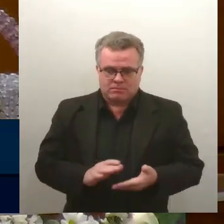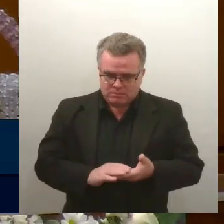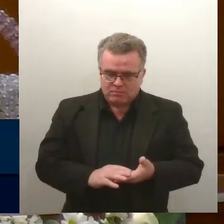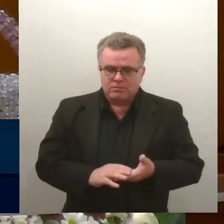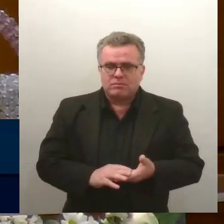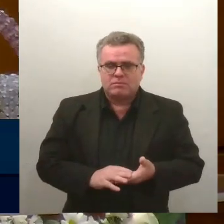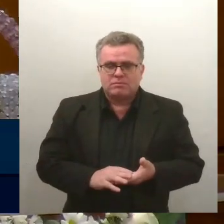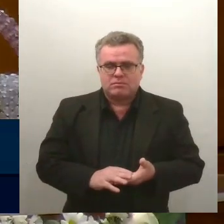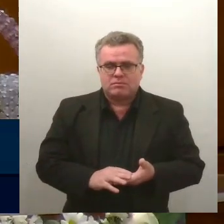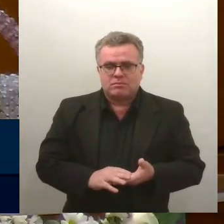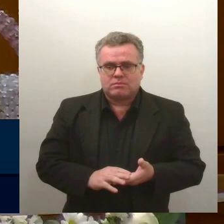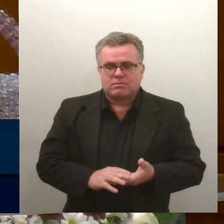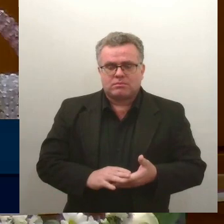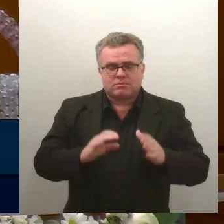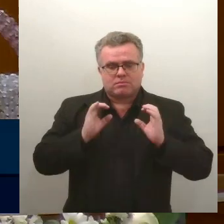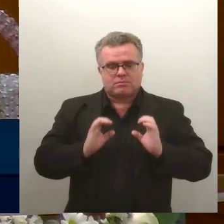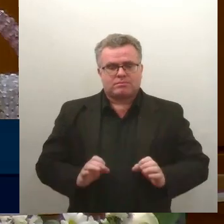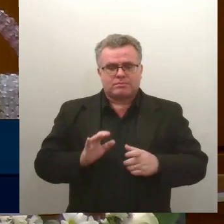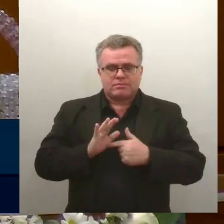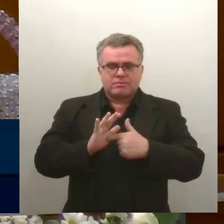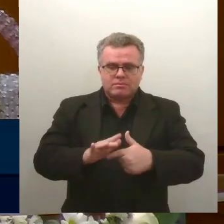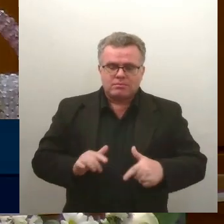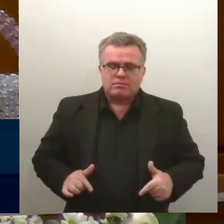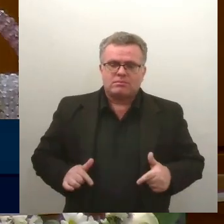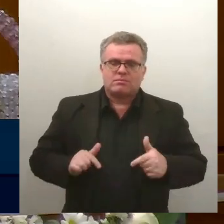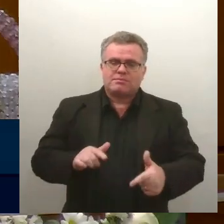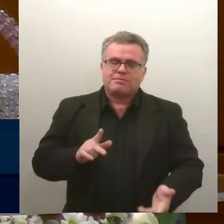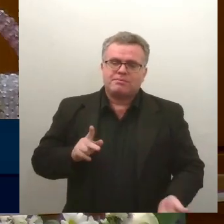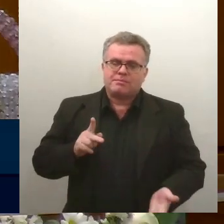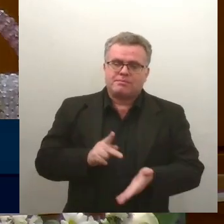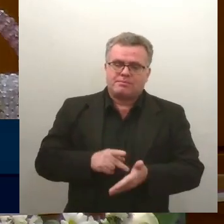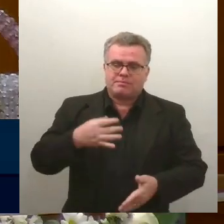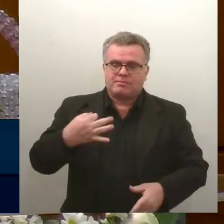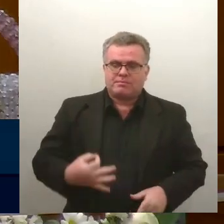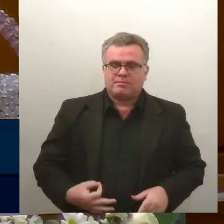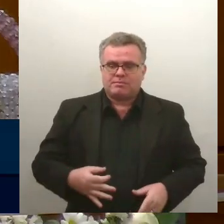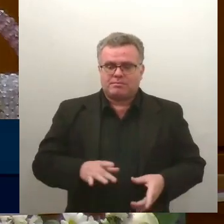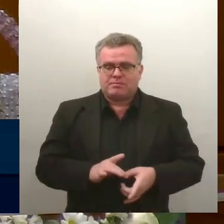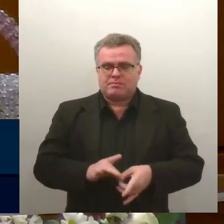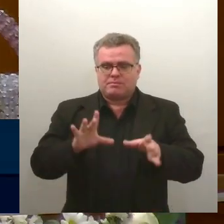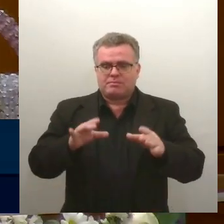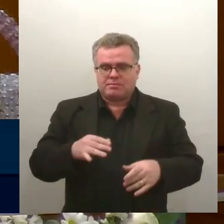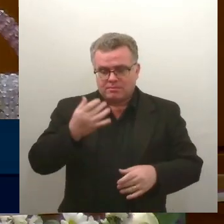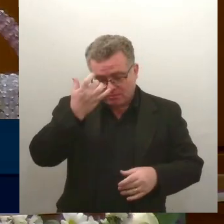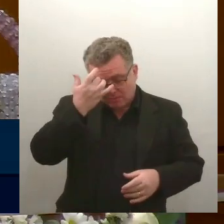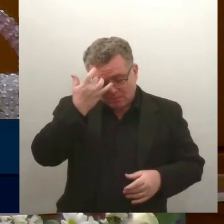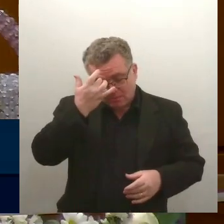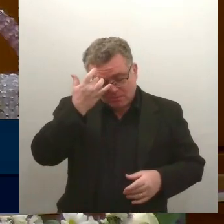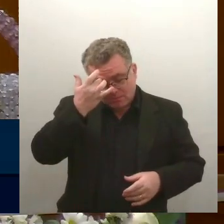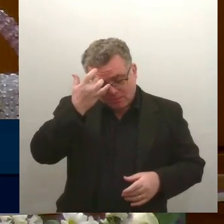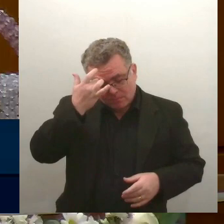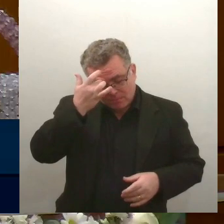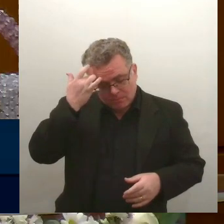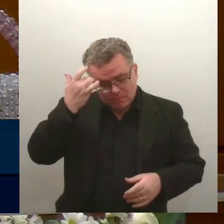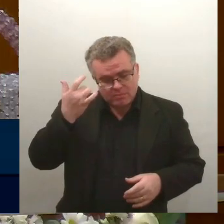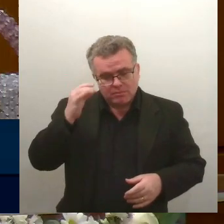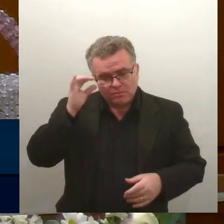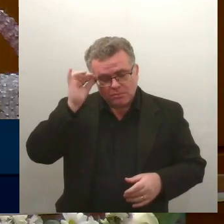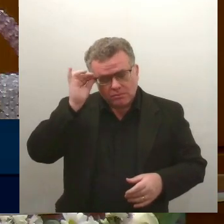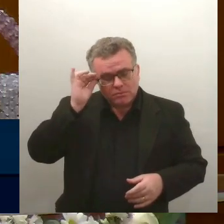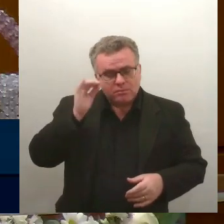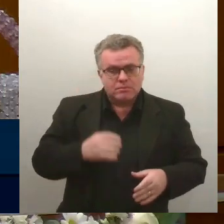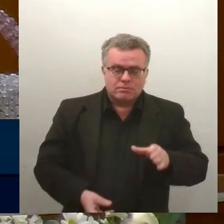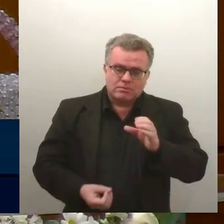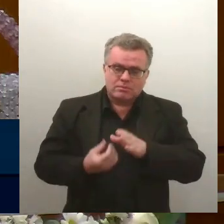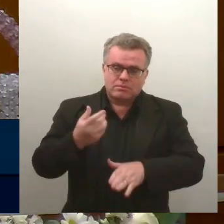da verdade e da democracia. Ele foi um dos fundadores da Associação Cultural e Artística de